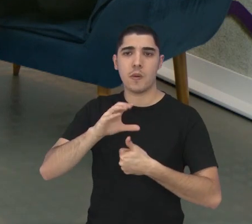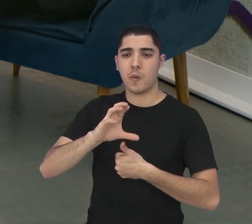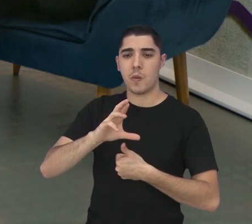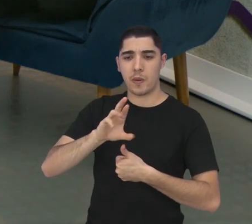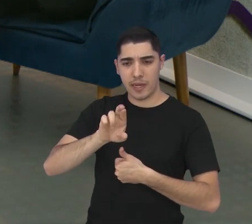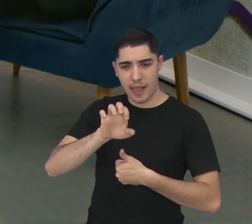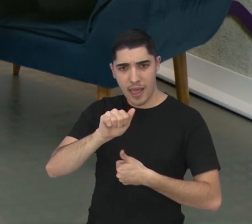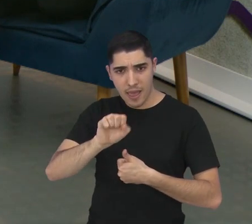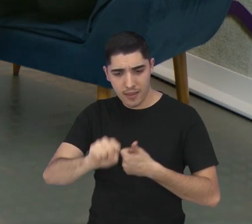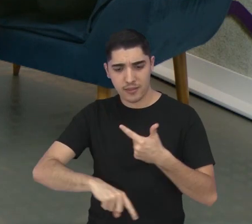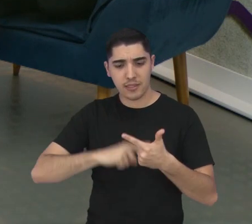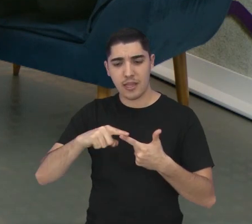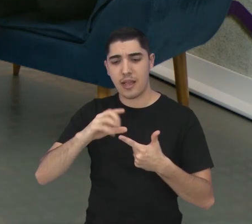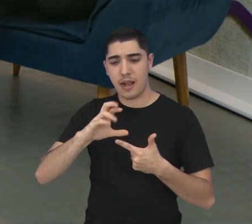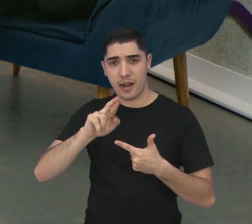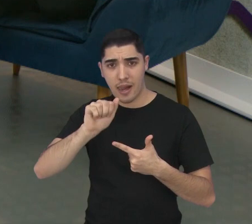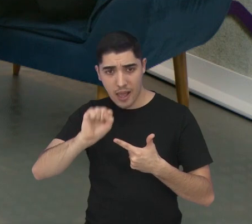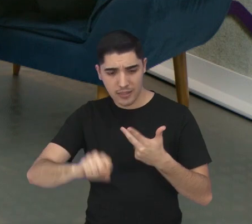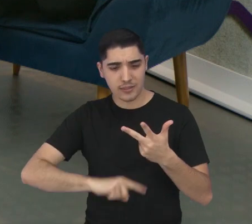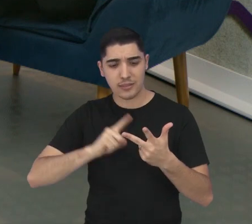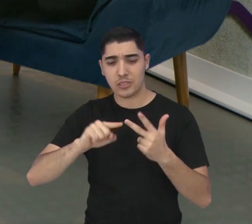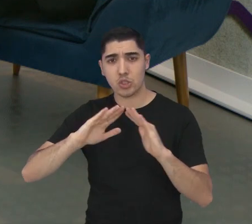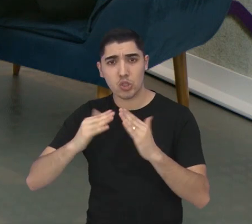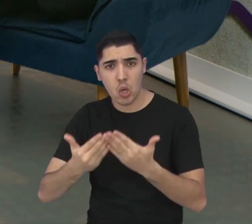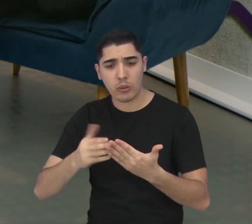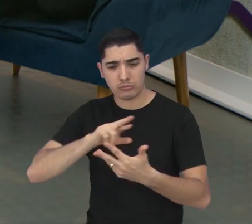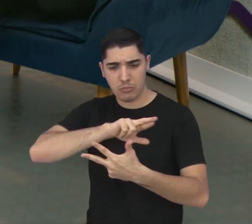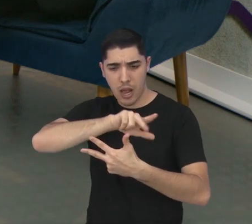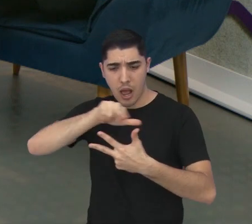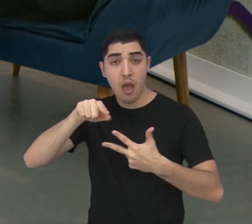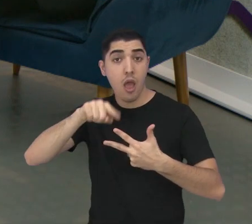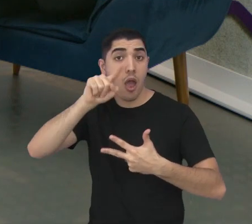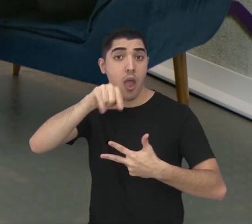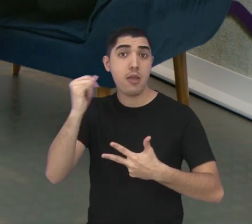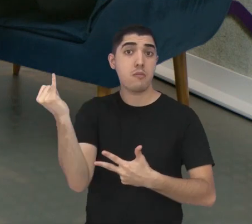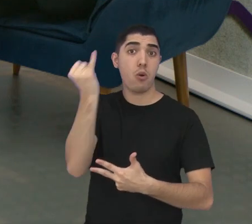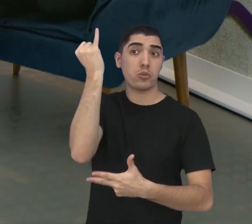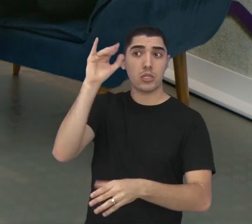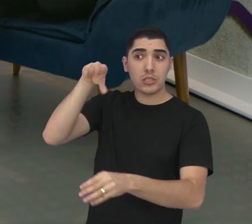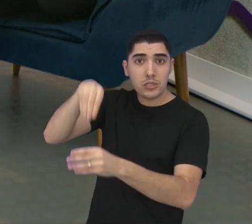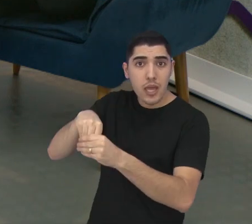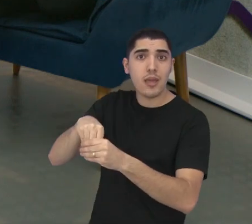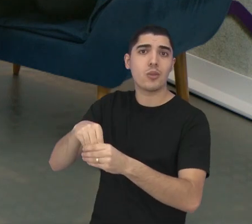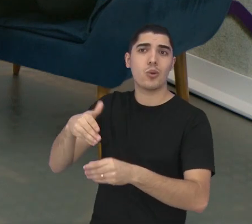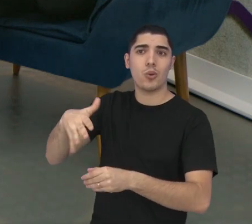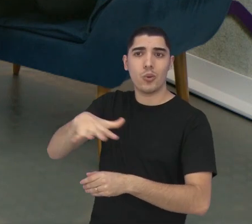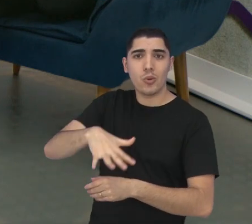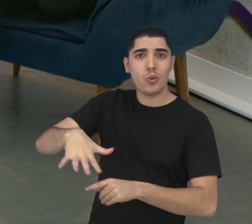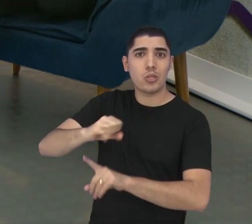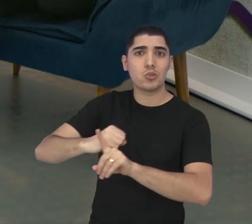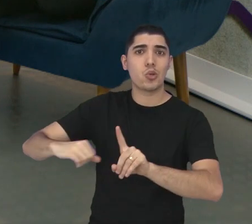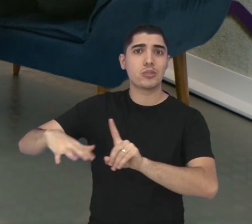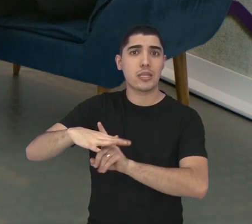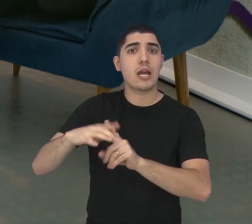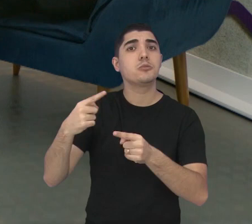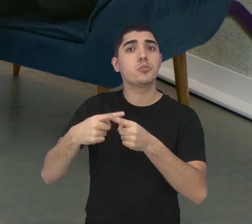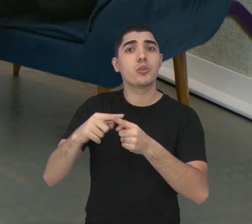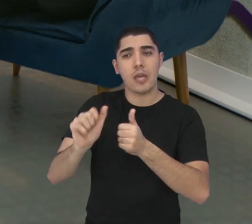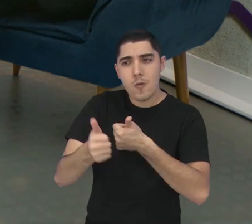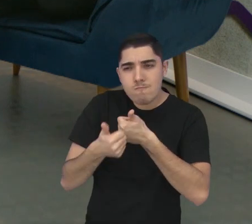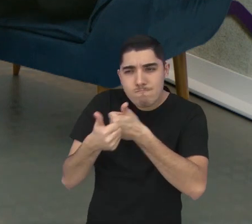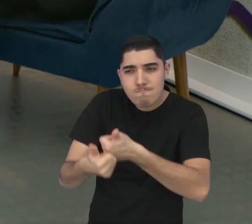os CREAs, os CRAs e até as escolas, elas têm um papel fundamental, né, vamos dizer assim,